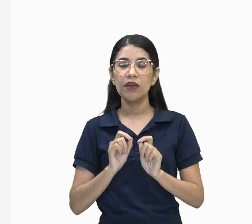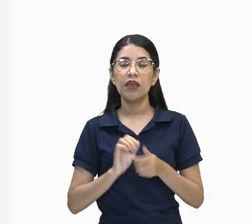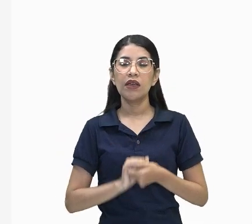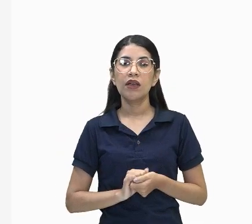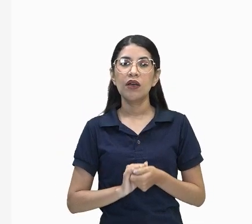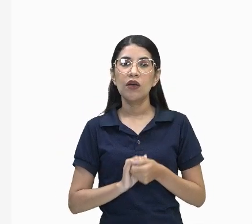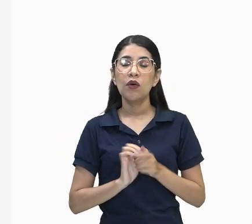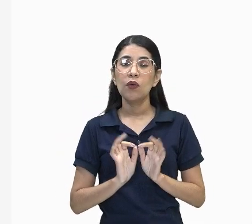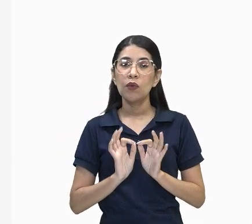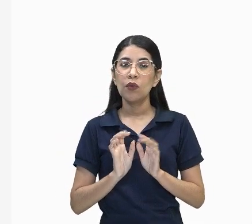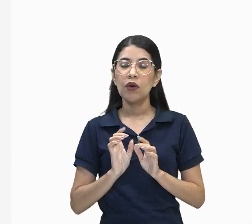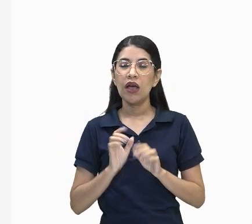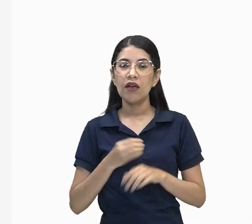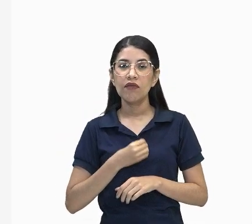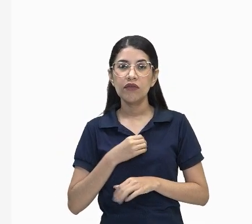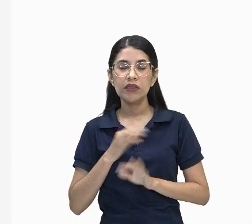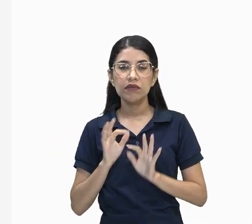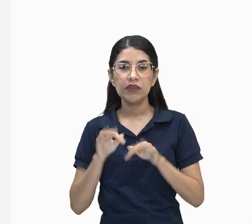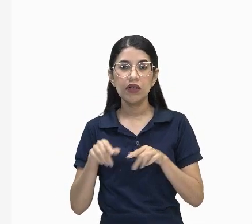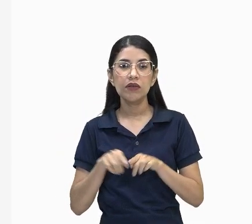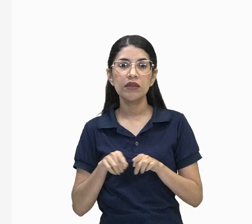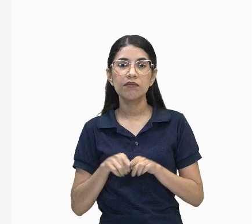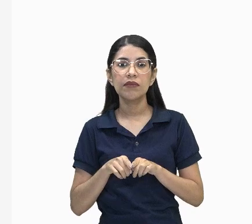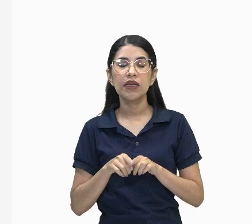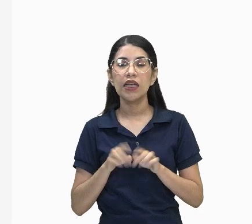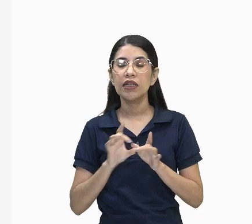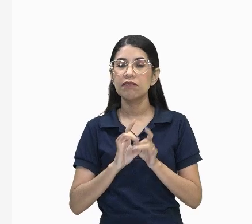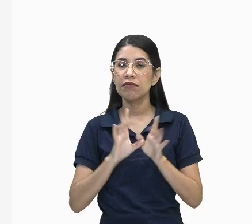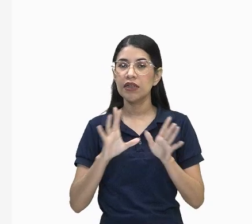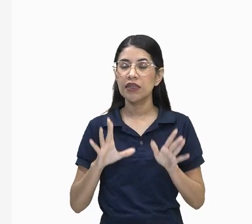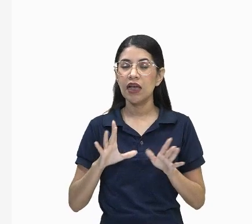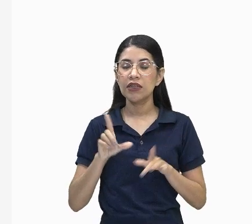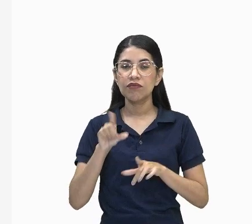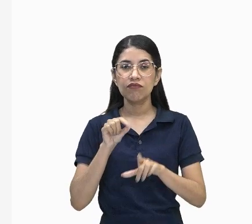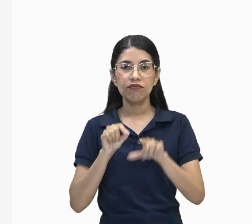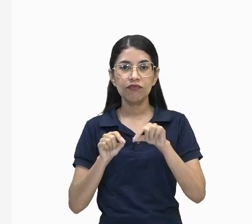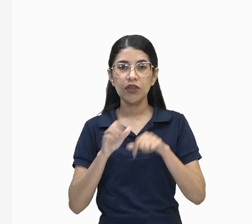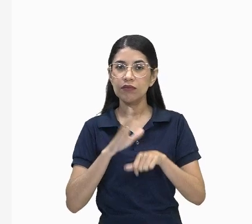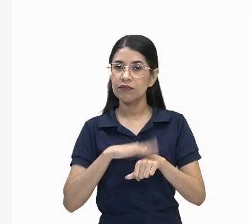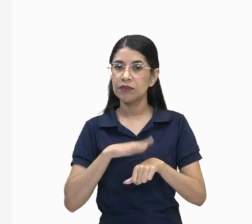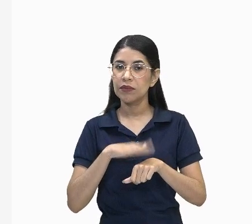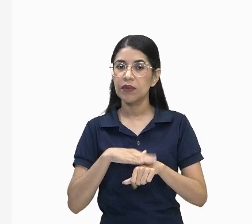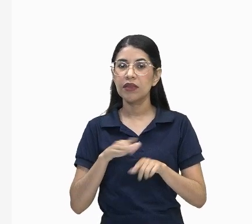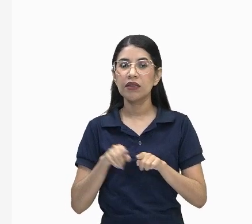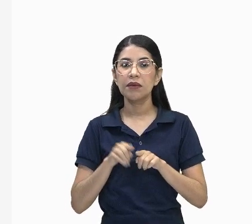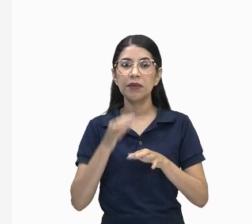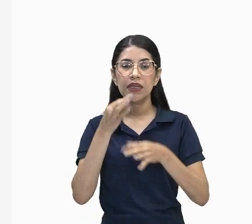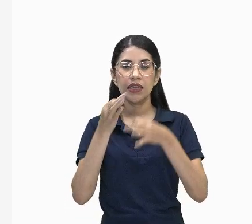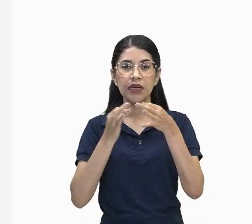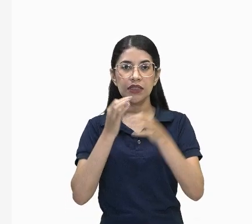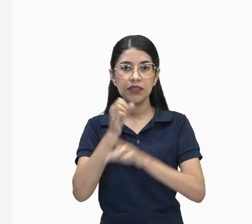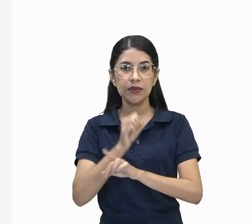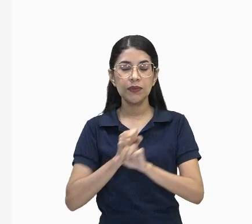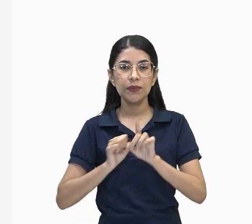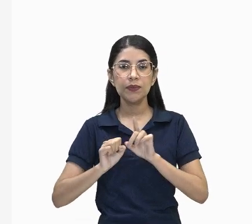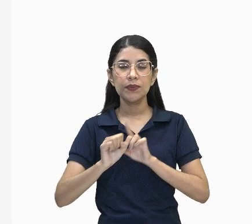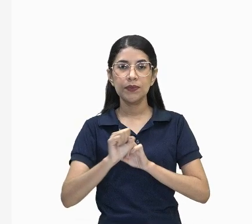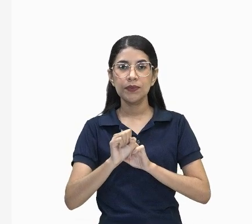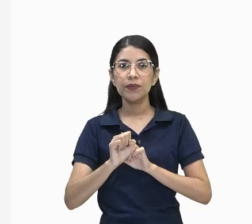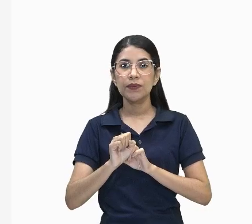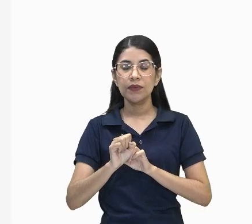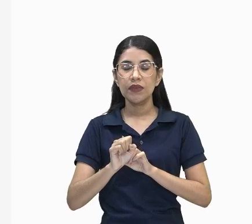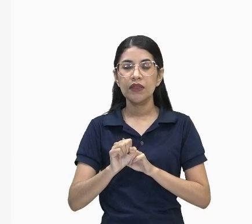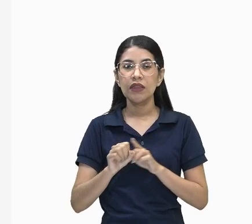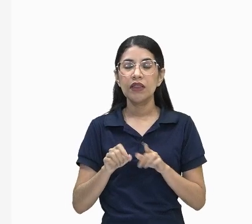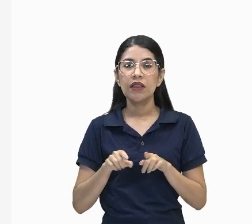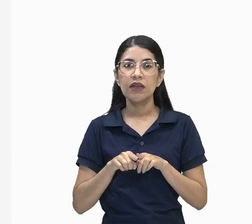destino e a liberdade, né, de acordo com as escolhas que você faz, e a crítica social, né? Não